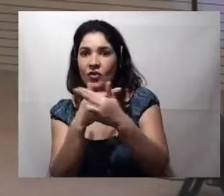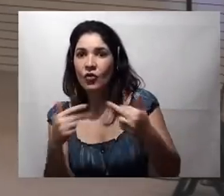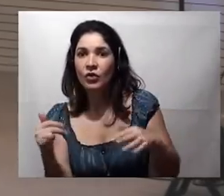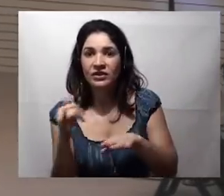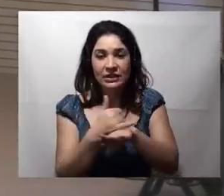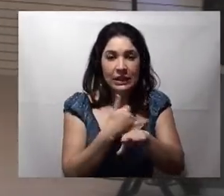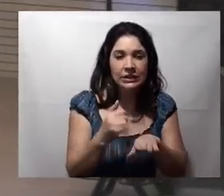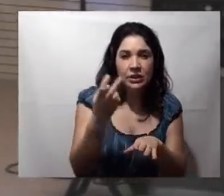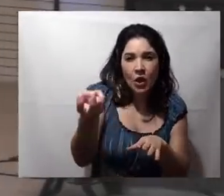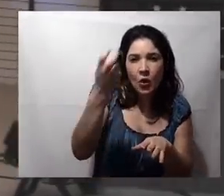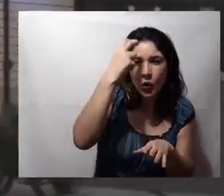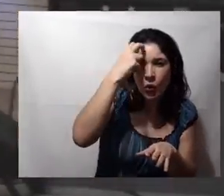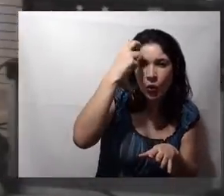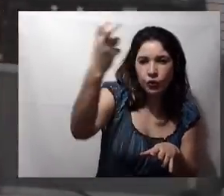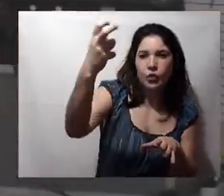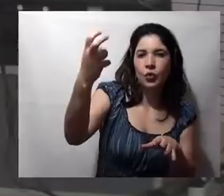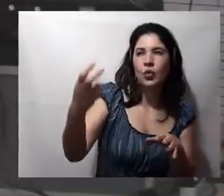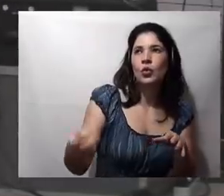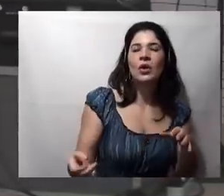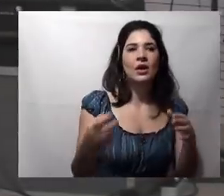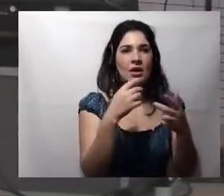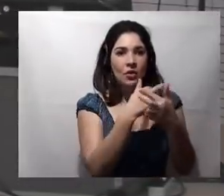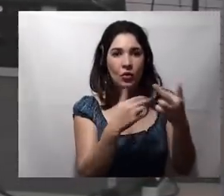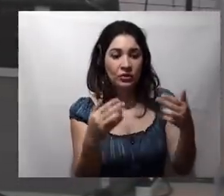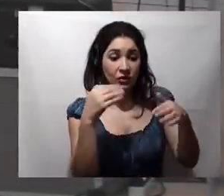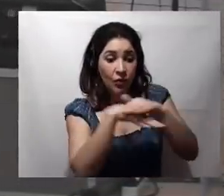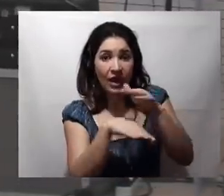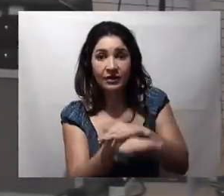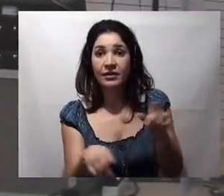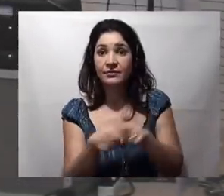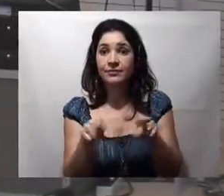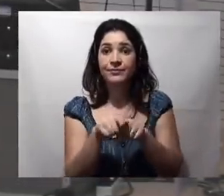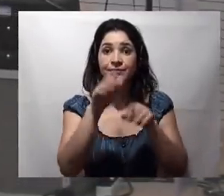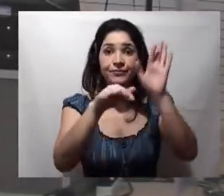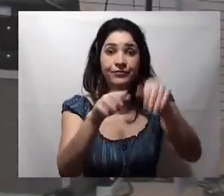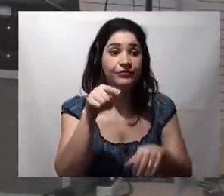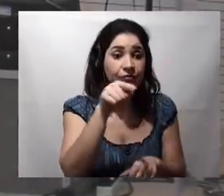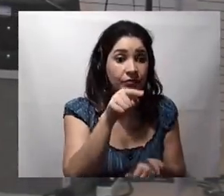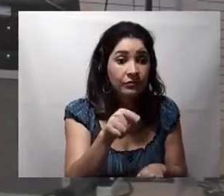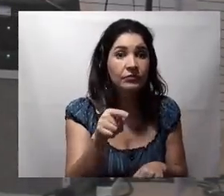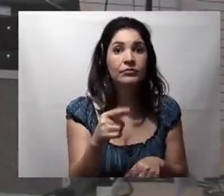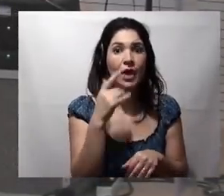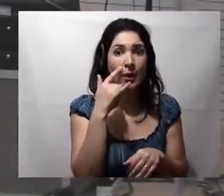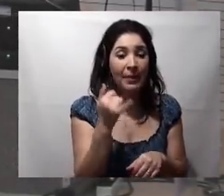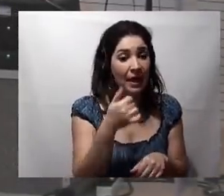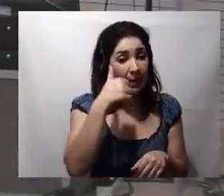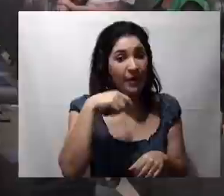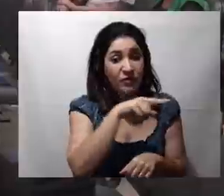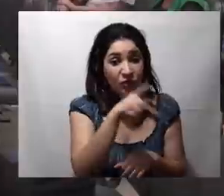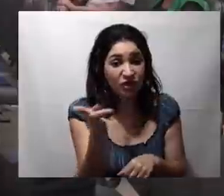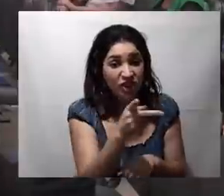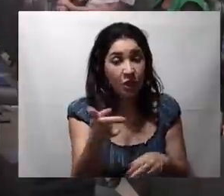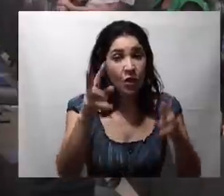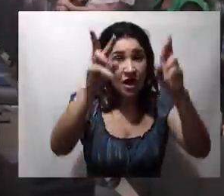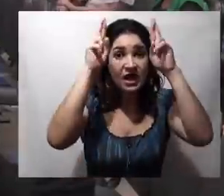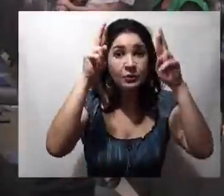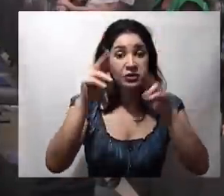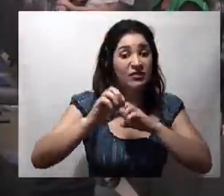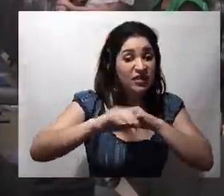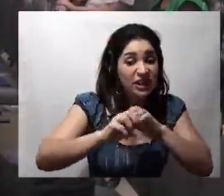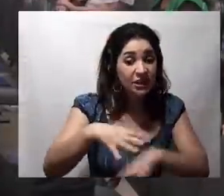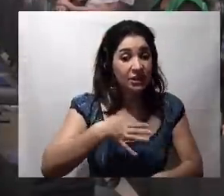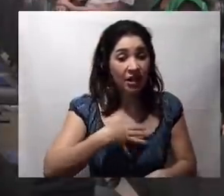de israel começaram aí nos pais e dizer aos pais faz seu filho memorizar a bíblia fala seu filho memorizar lei